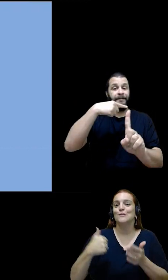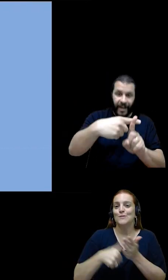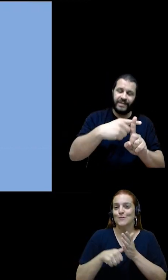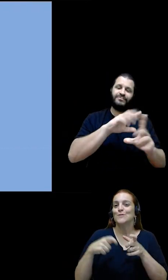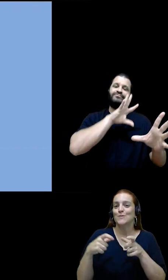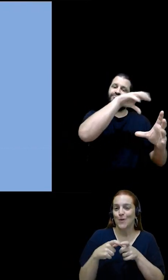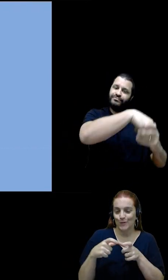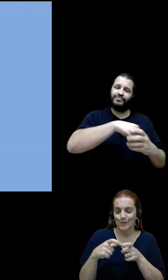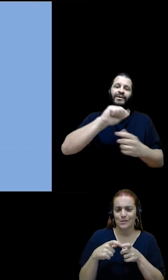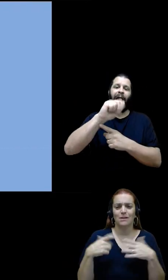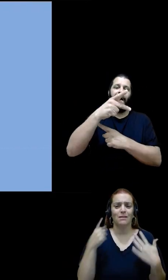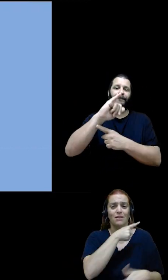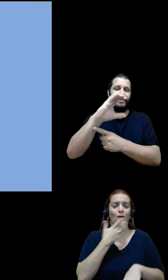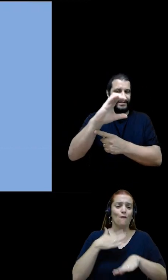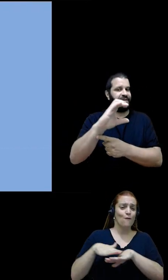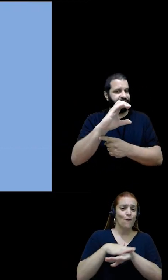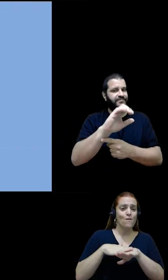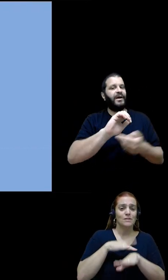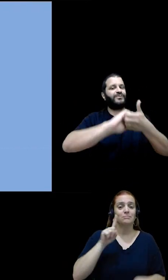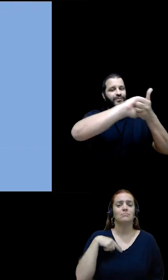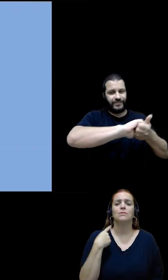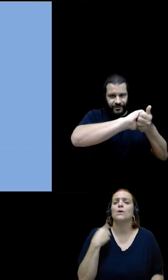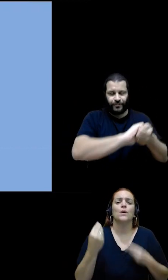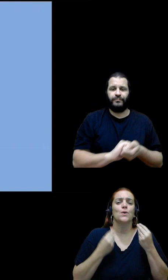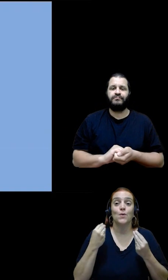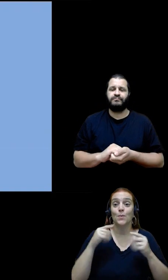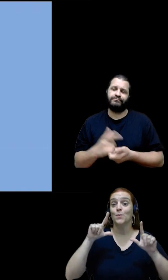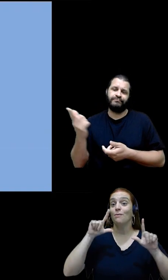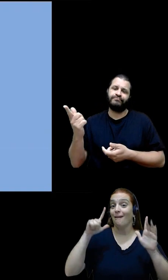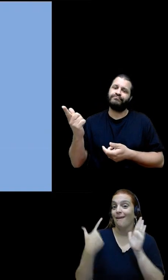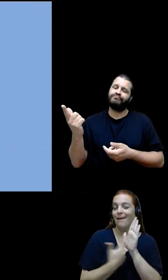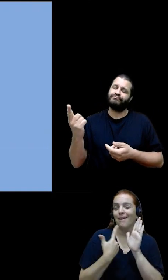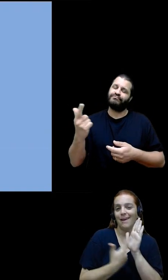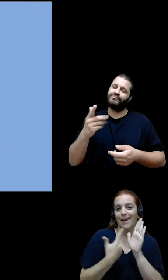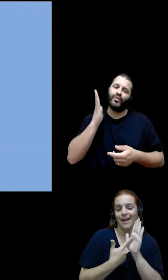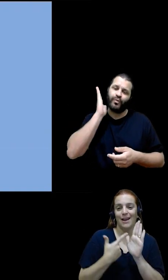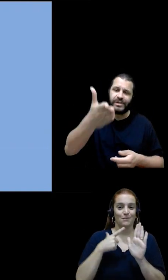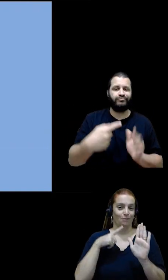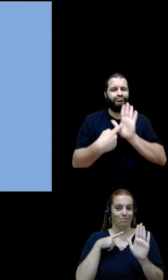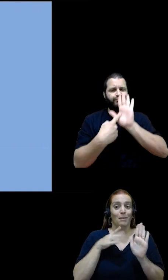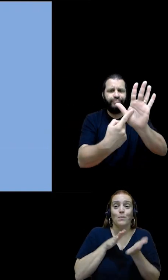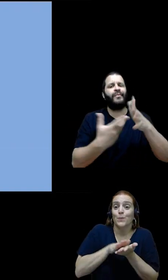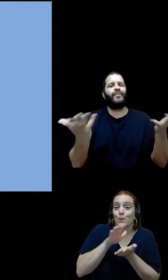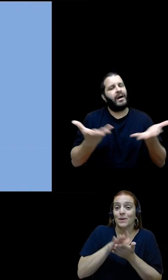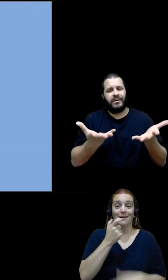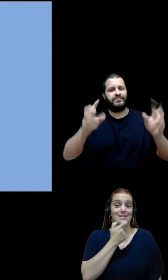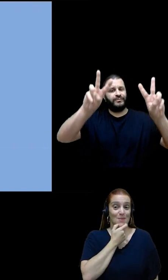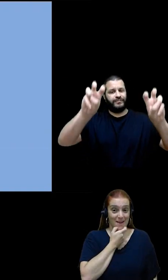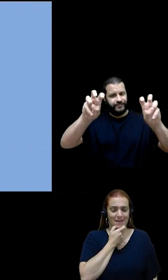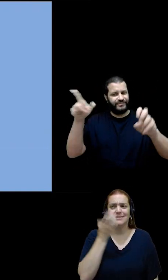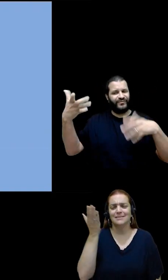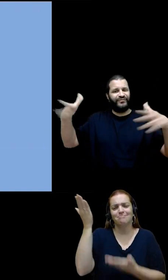vai conversar com a gente sobre o Routledge Handbook of Sign Language and Translation and